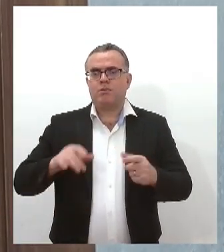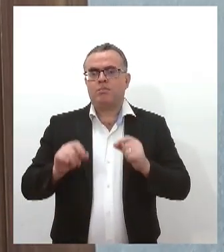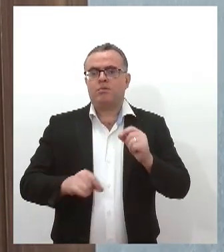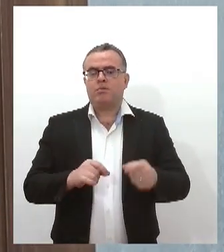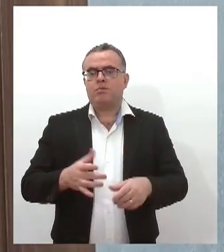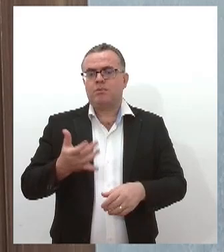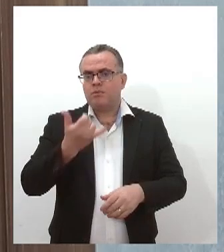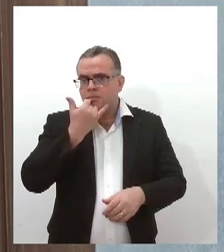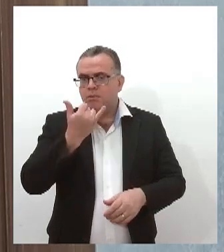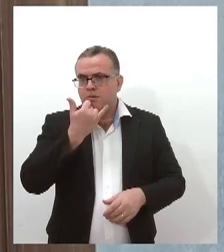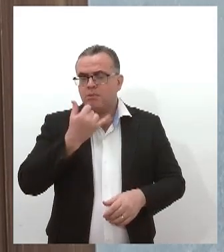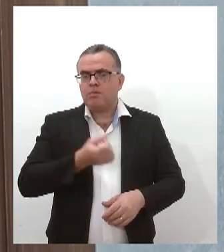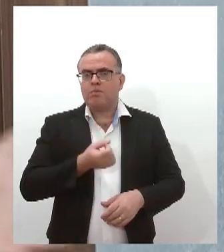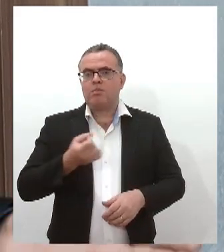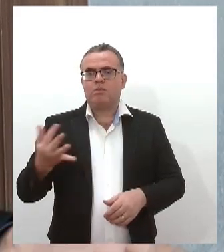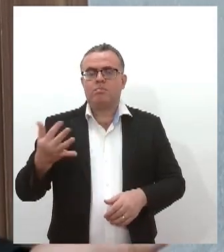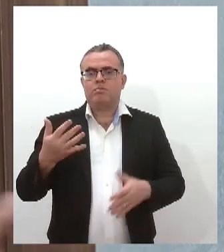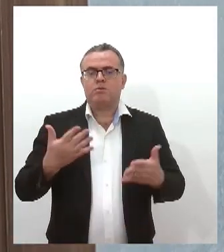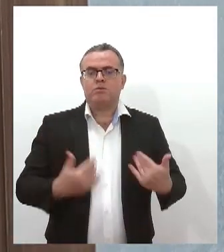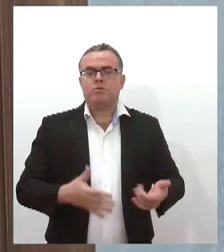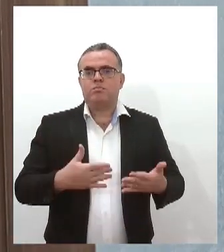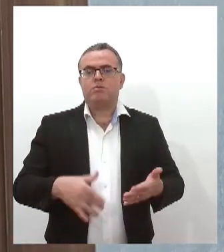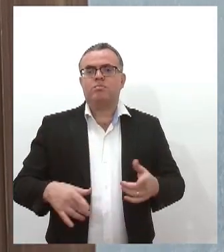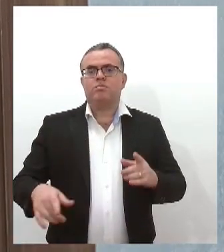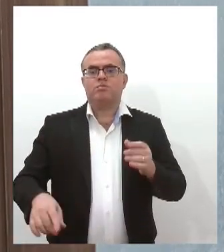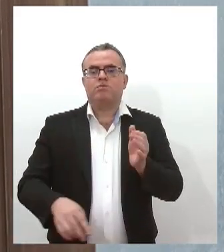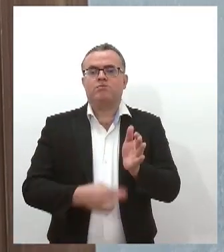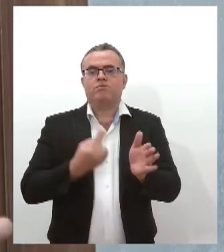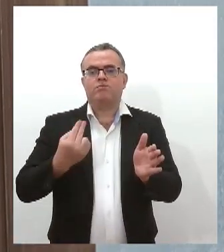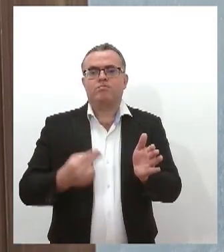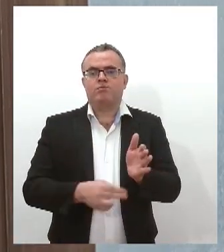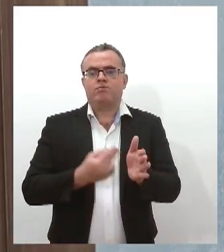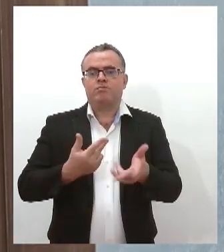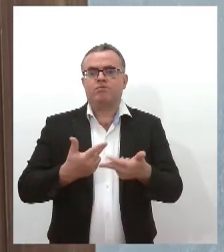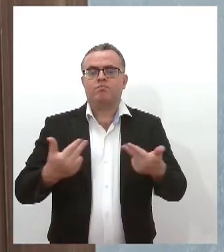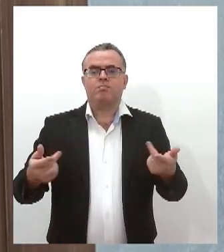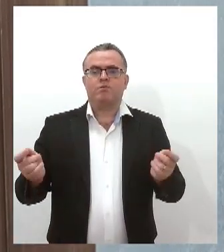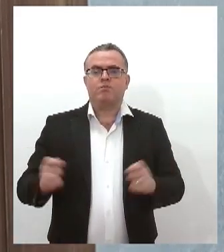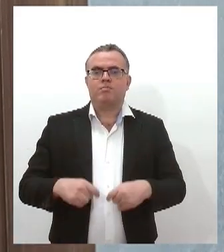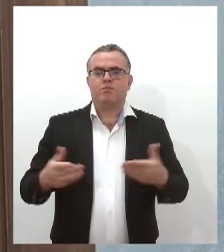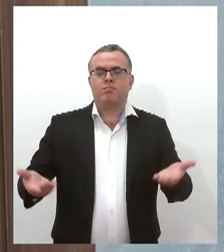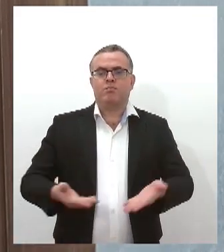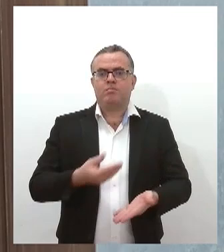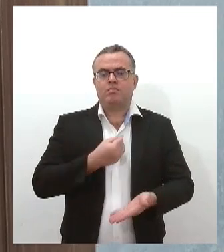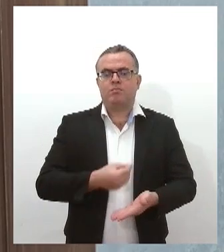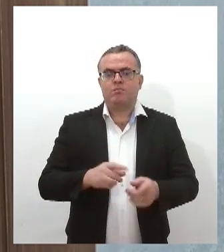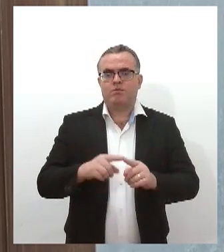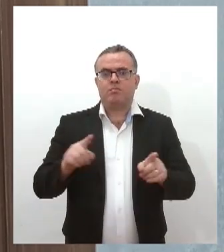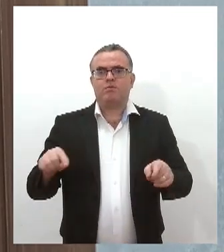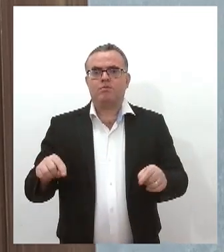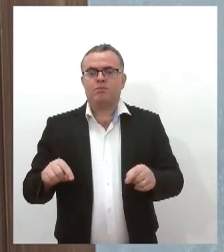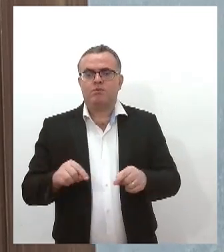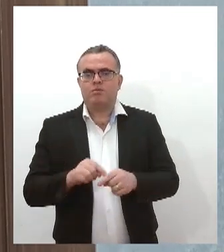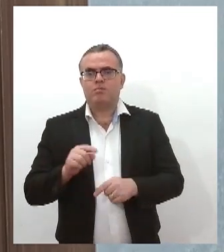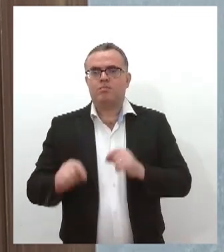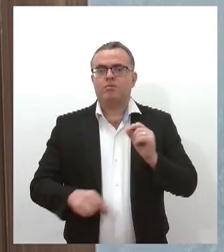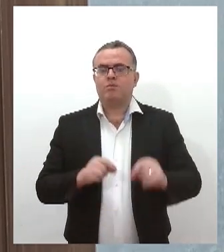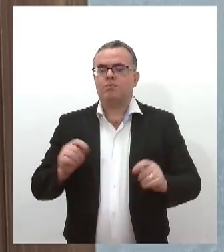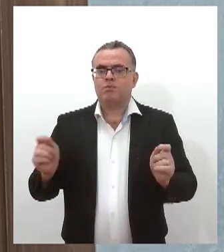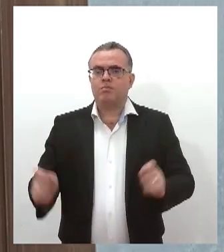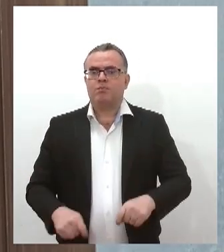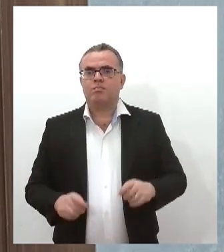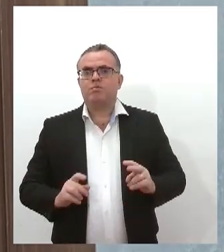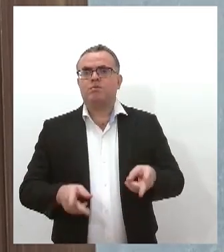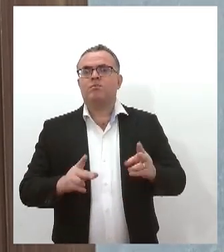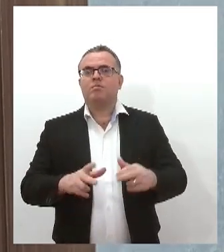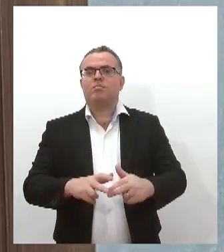se automutilando, e também um mandato participativo. Por exemplo, hoje o nosso gabinete itinerante estará ali no Marcos Freire 2, então é uma maneira da